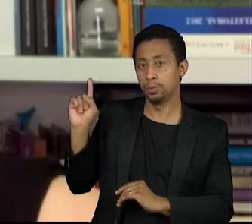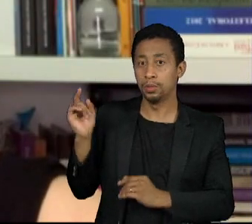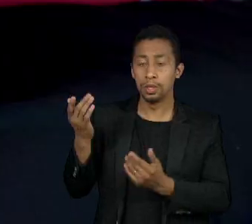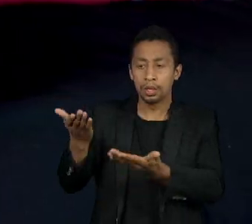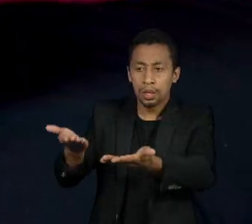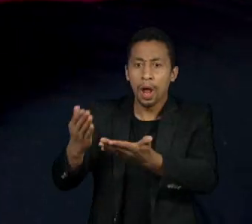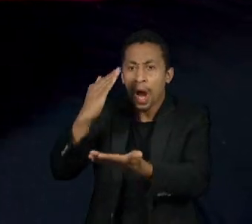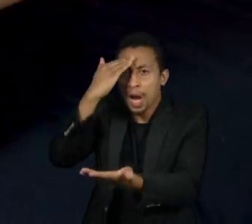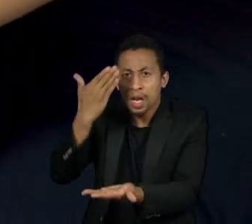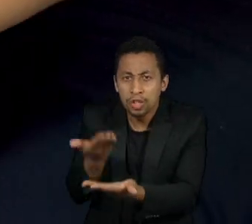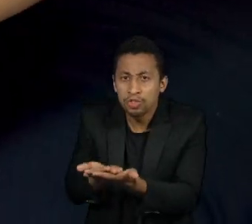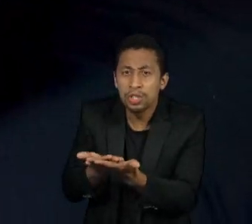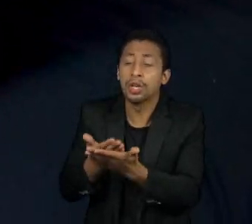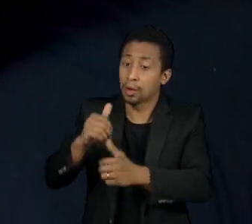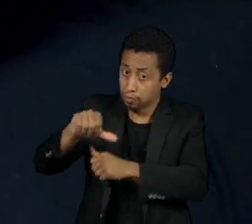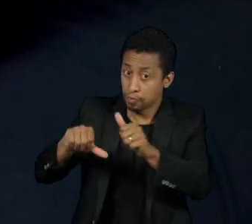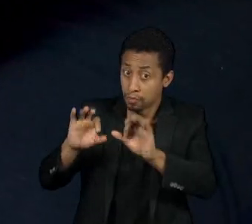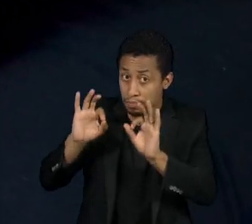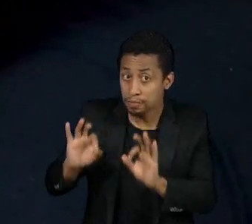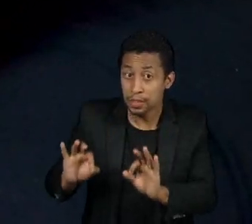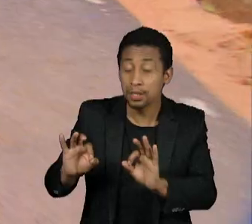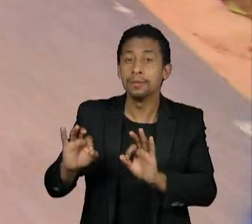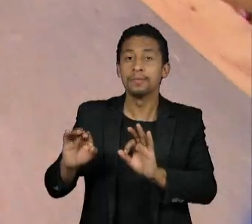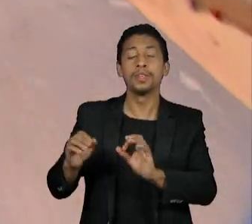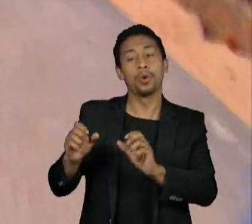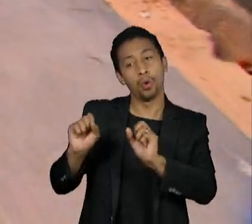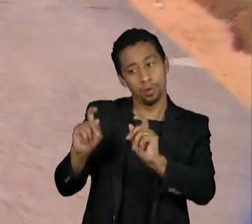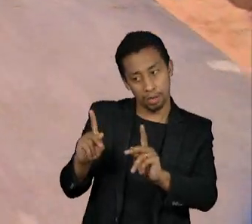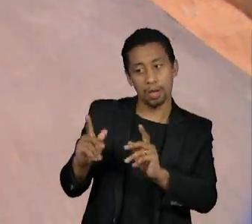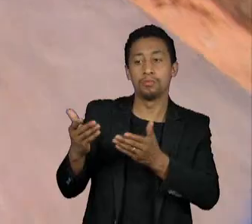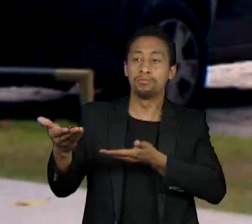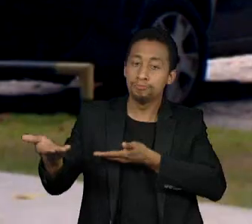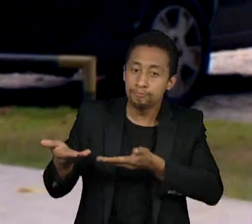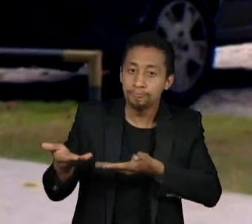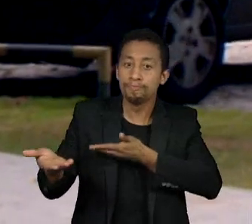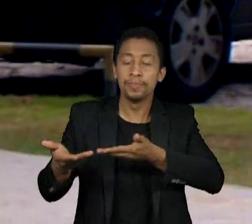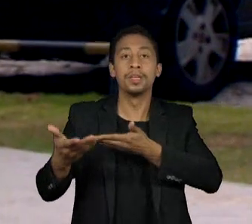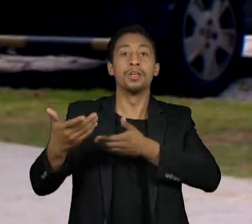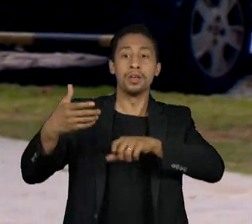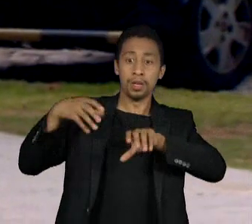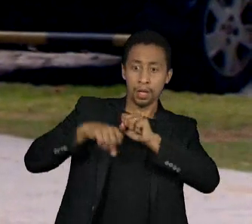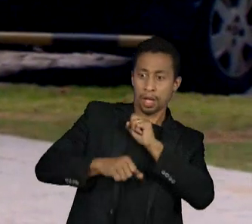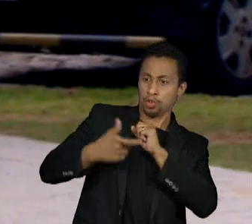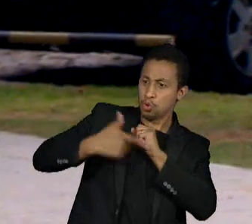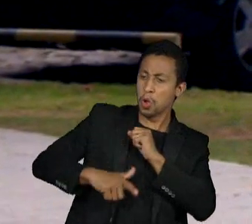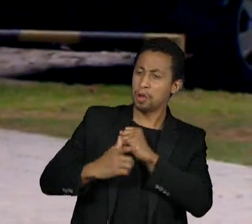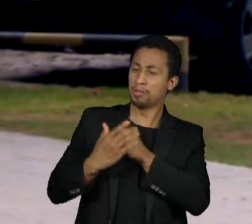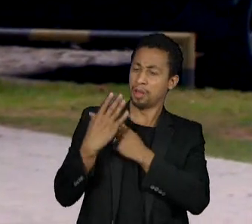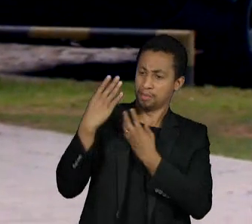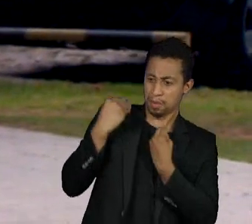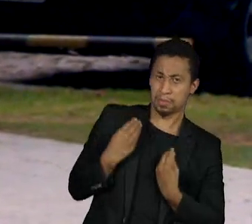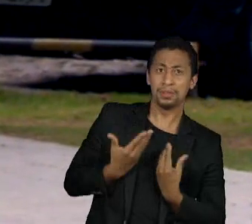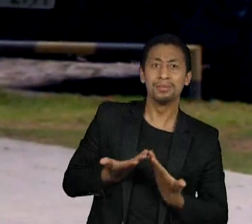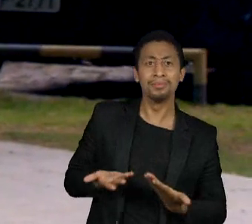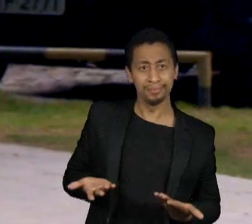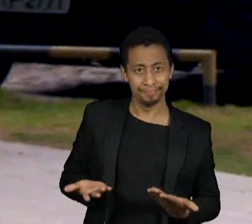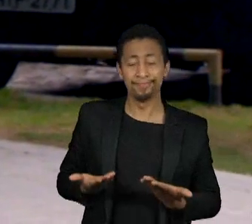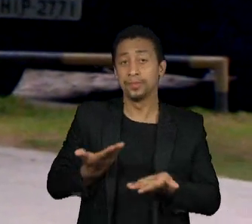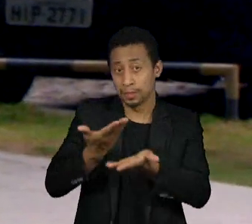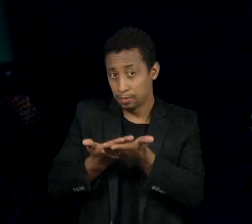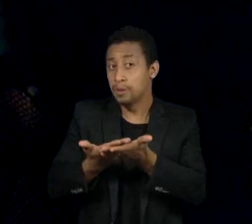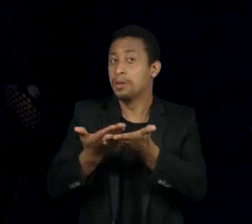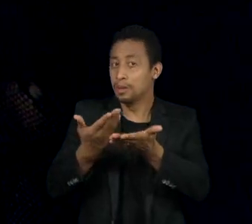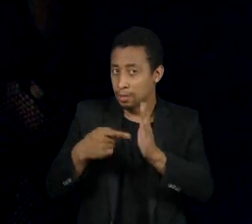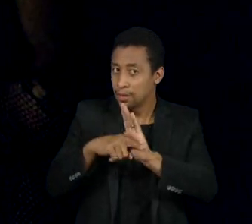vítima acredita nessa mudança, dá uma nova chance e novamente esses abusos acontecem. Os estudos mostram que as vítimas